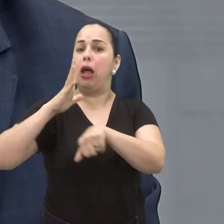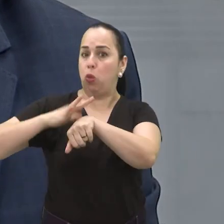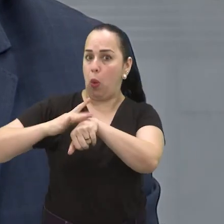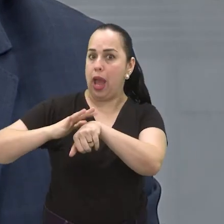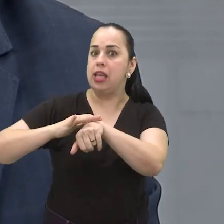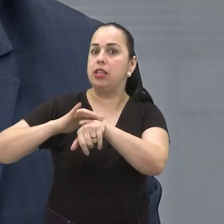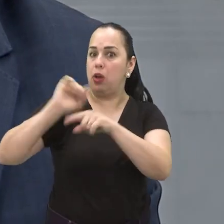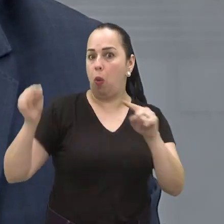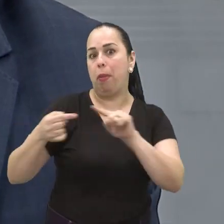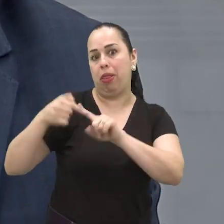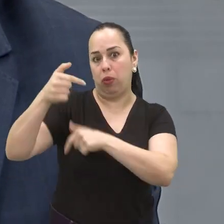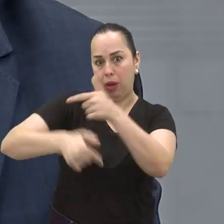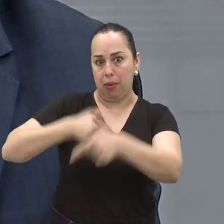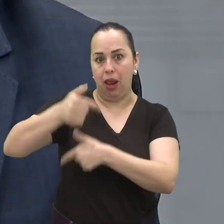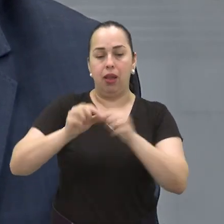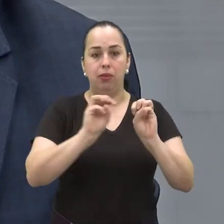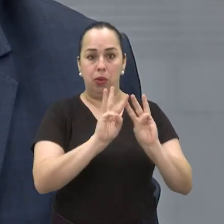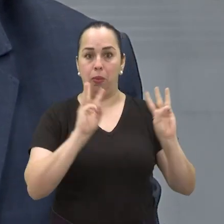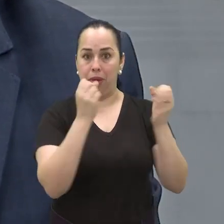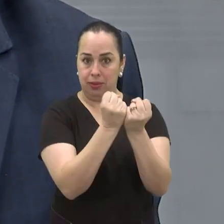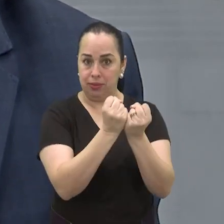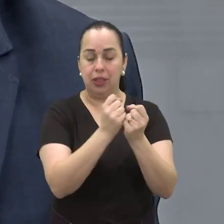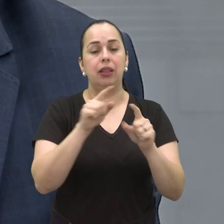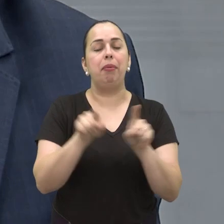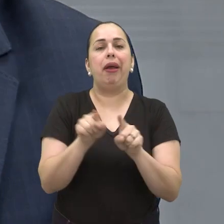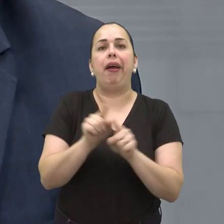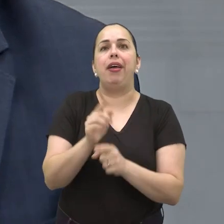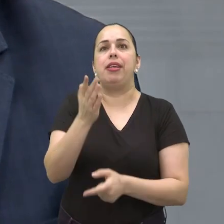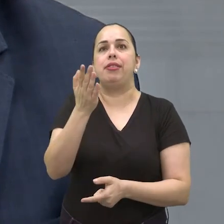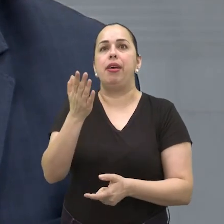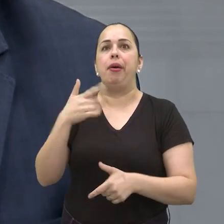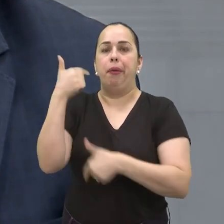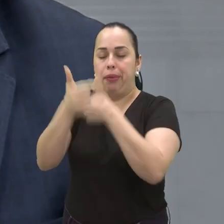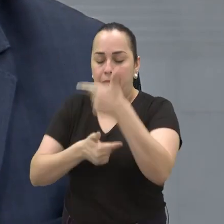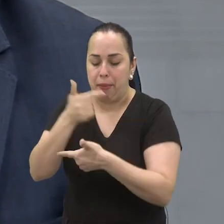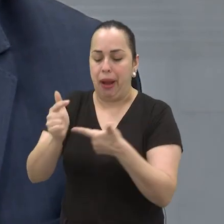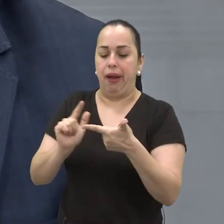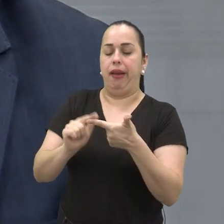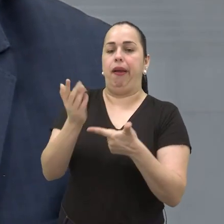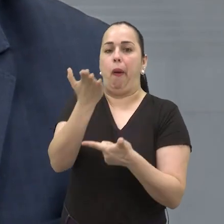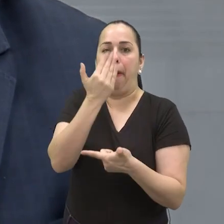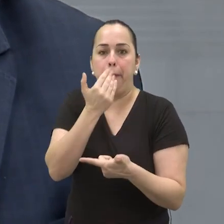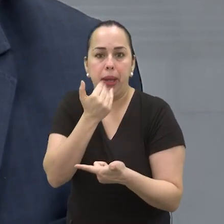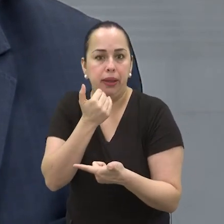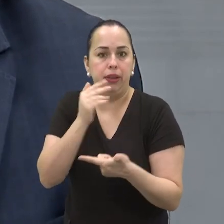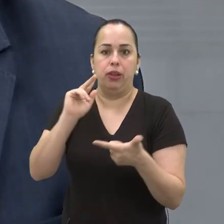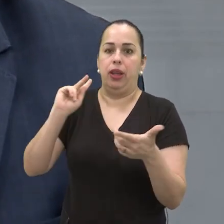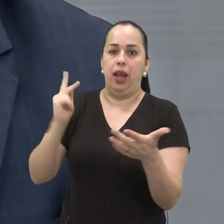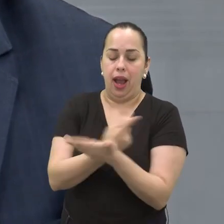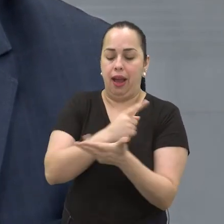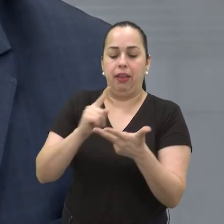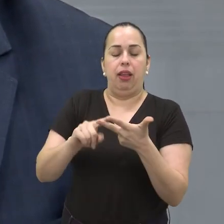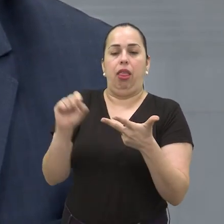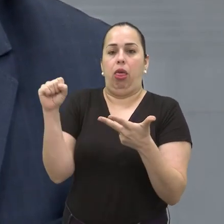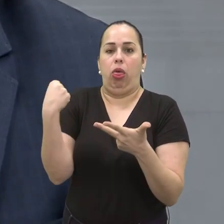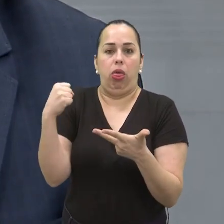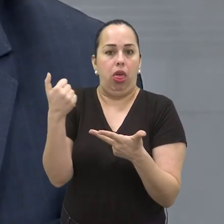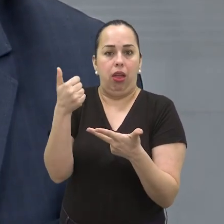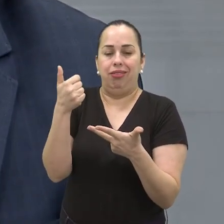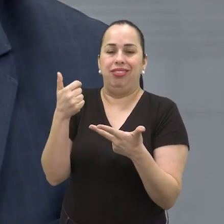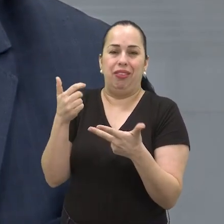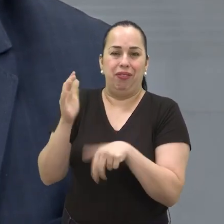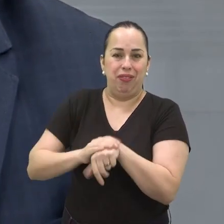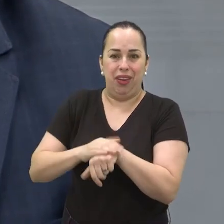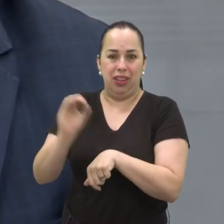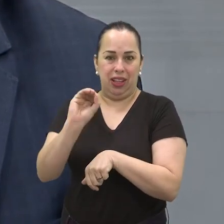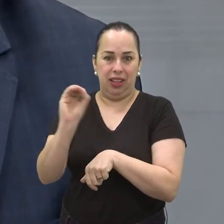instância você percebeu que o seu sono foi abalado, que a sua alimentação não é a mesma, ou que você não tem mais disposição para atividade